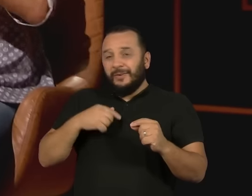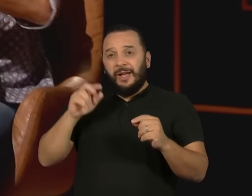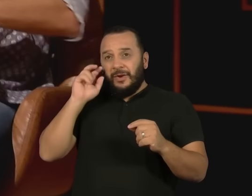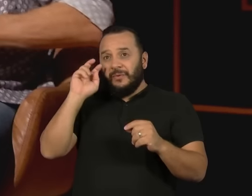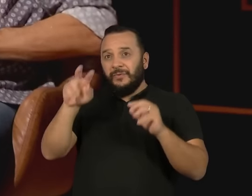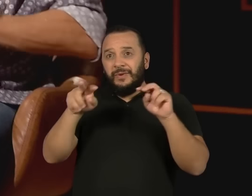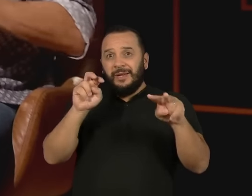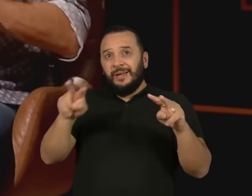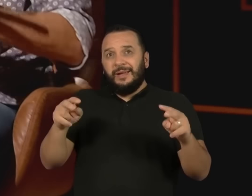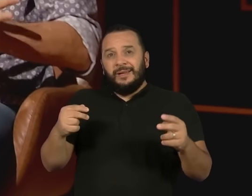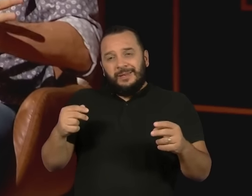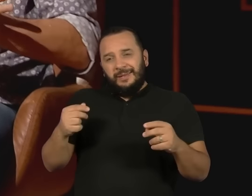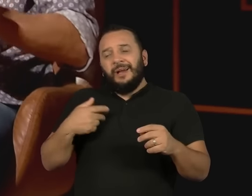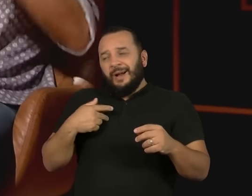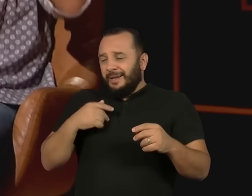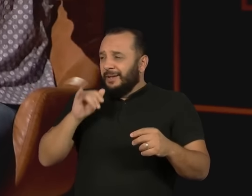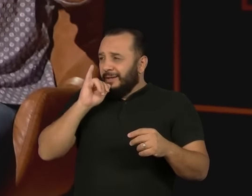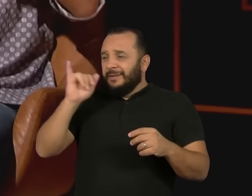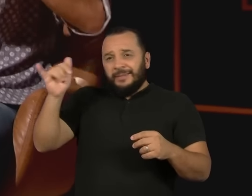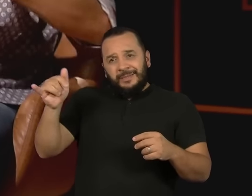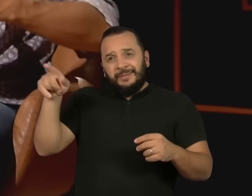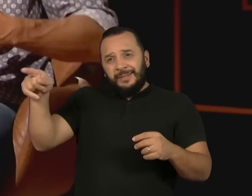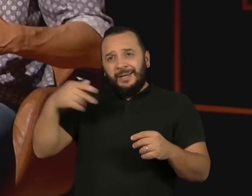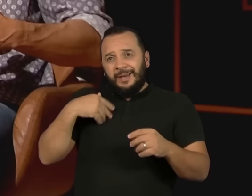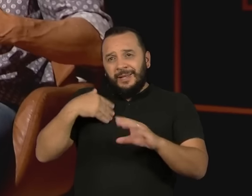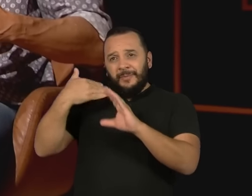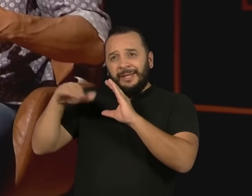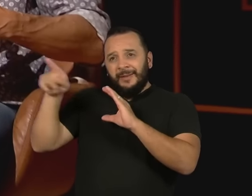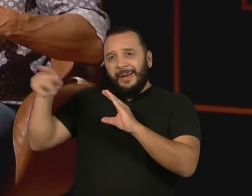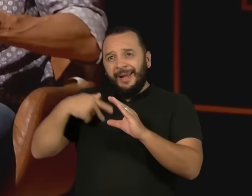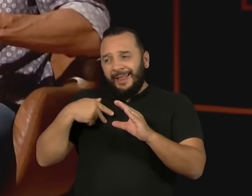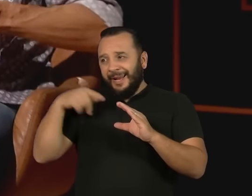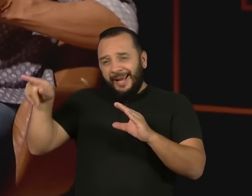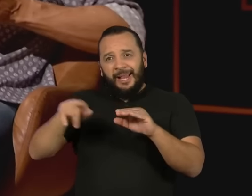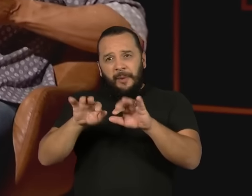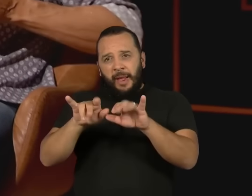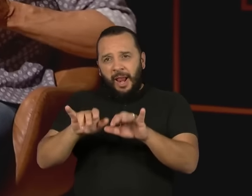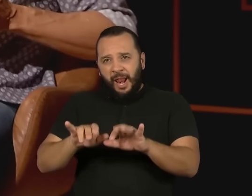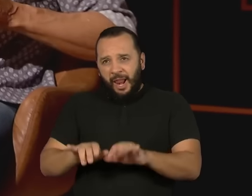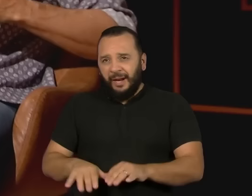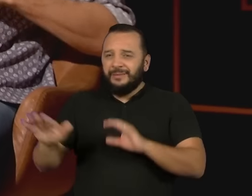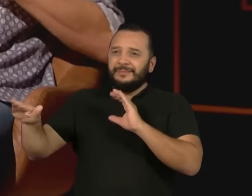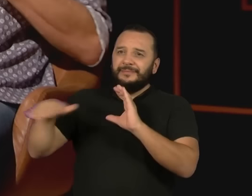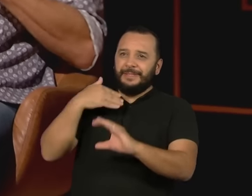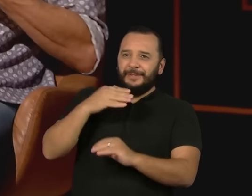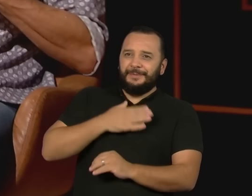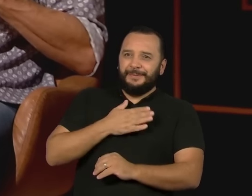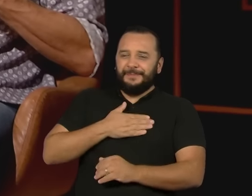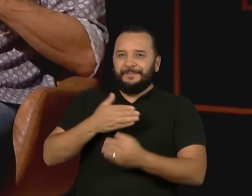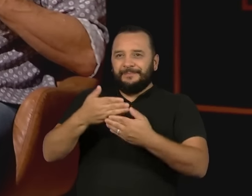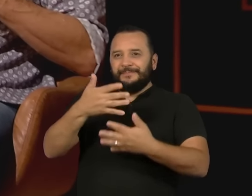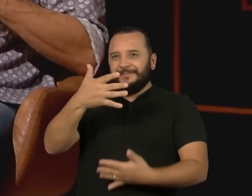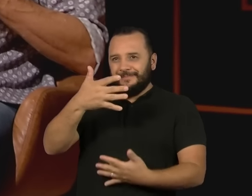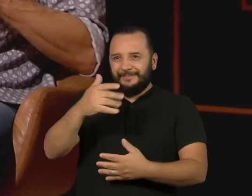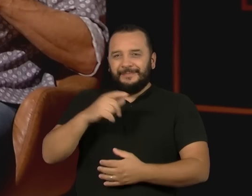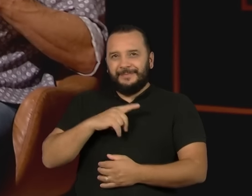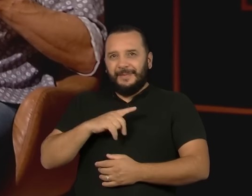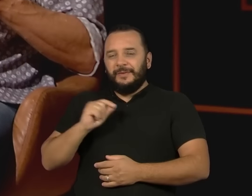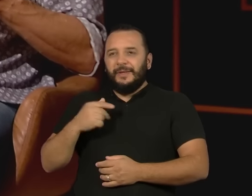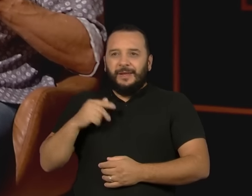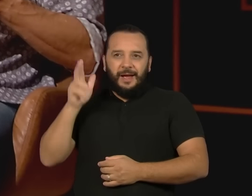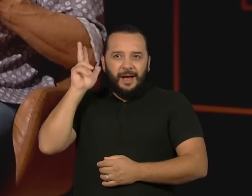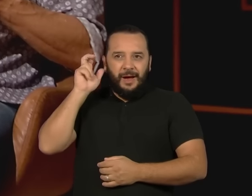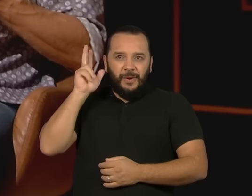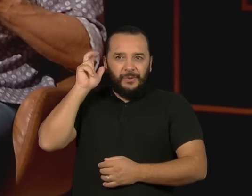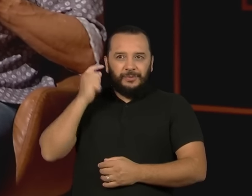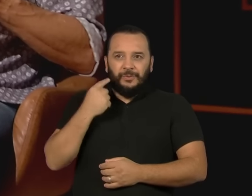cena e coisa e tal, mando para a Isabel. Isabel transcreve isso e me manda de volta juntamente com uma devolutiva, um áudio de 1 hora, em